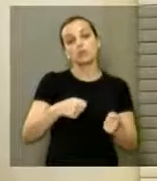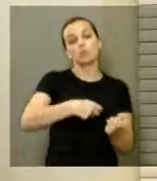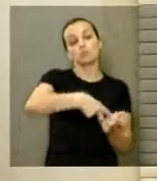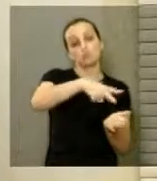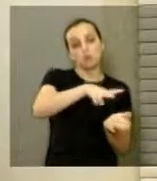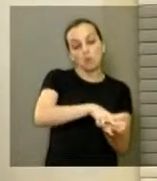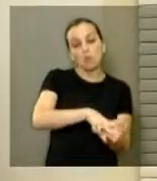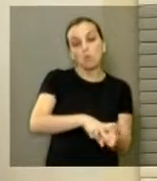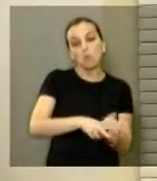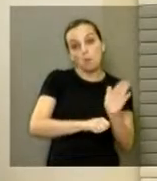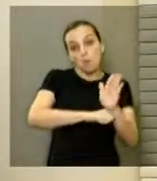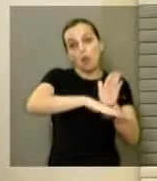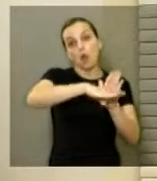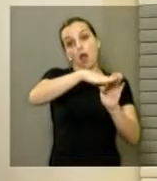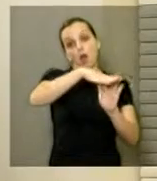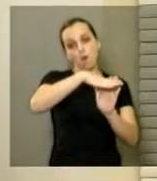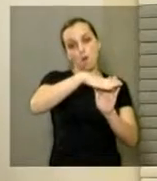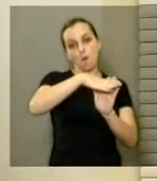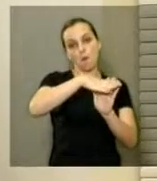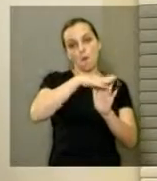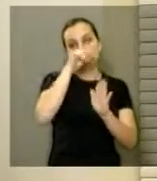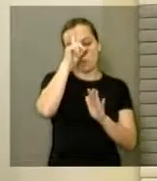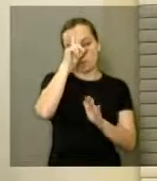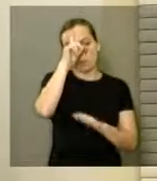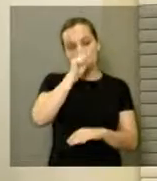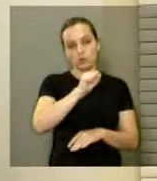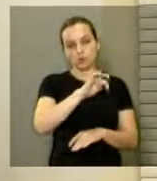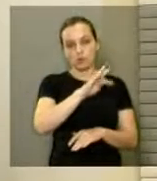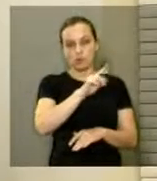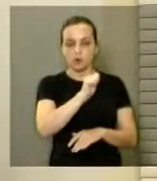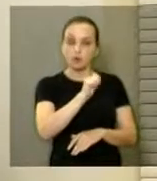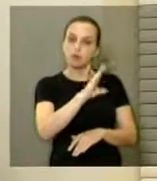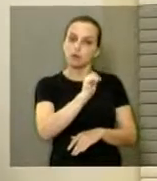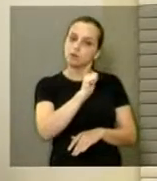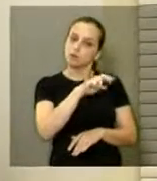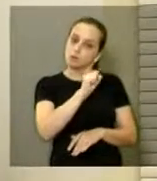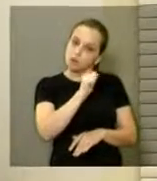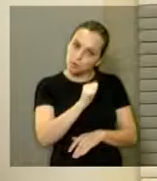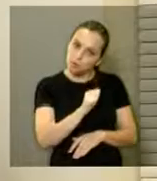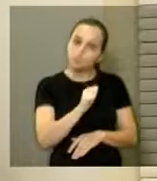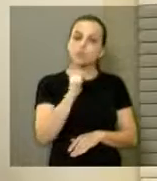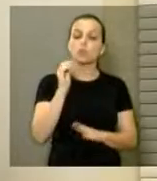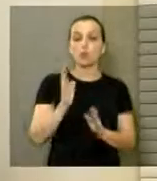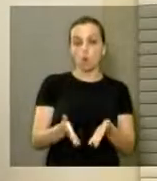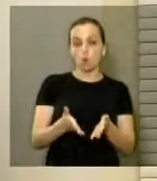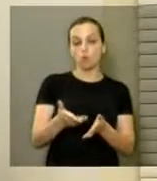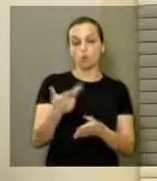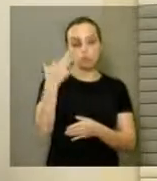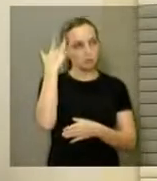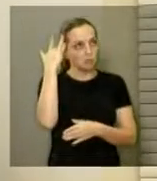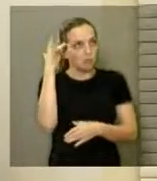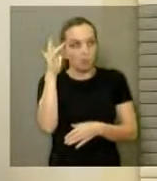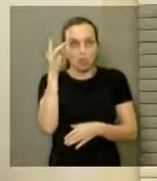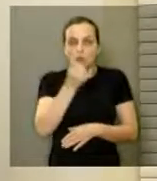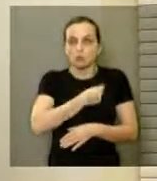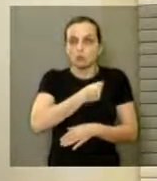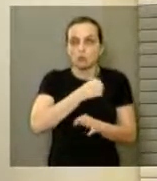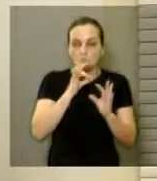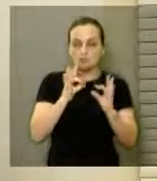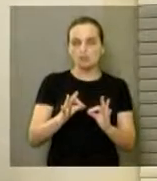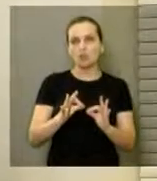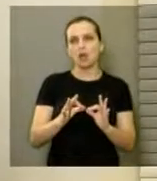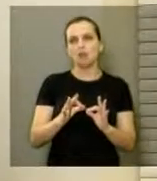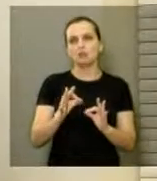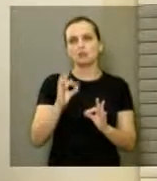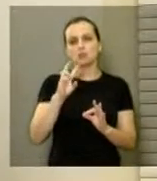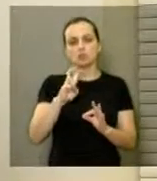por exemplo, a Santa Casa ela recebe um total, vamos por exemplo, hoje eu não sei o número exato, mas 500